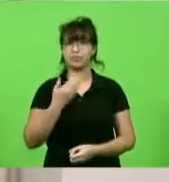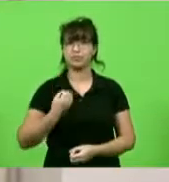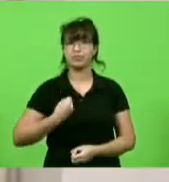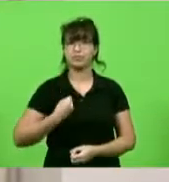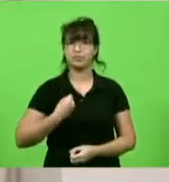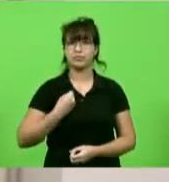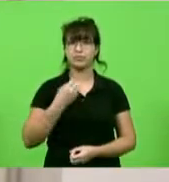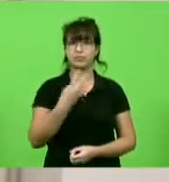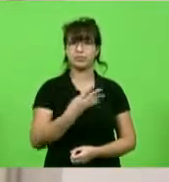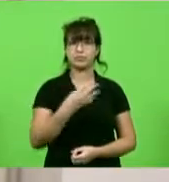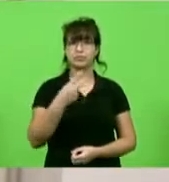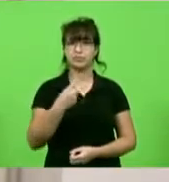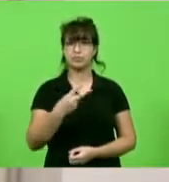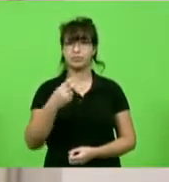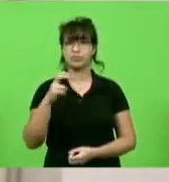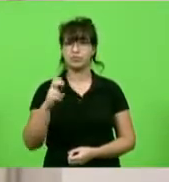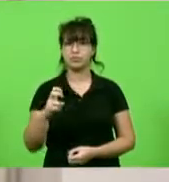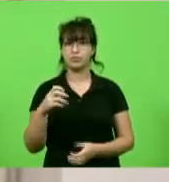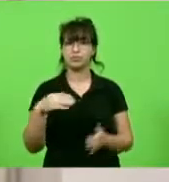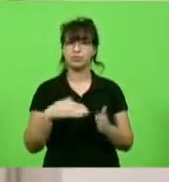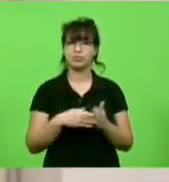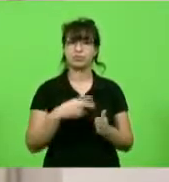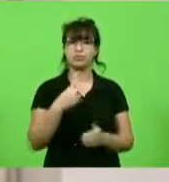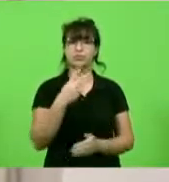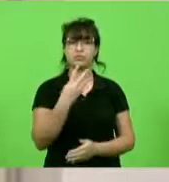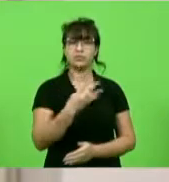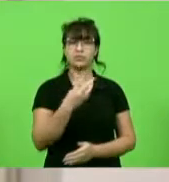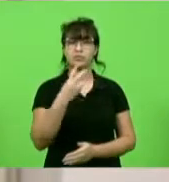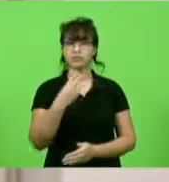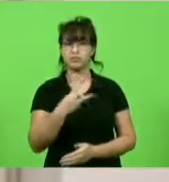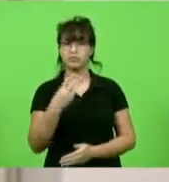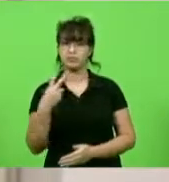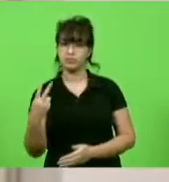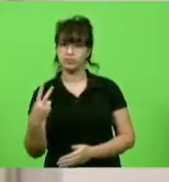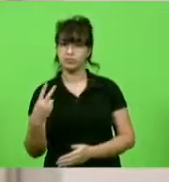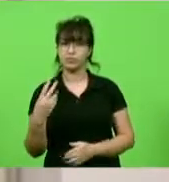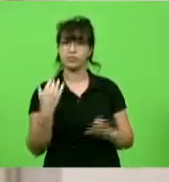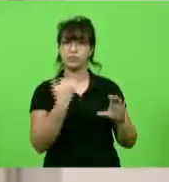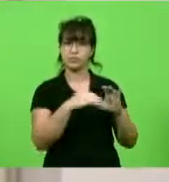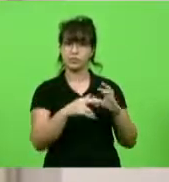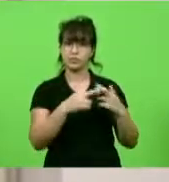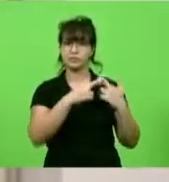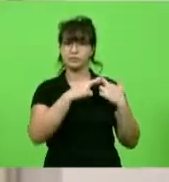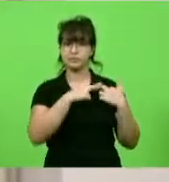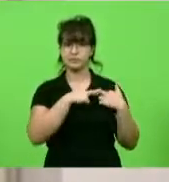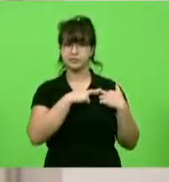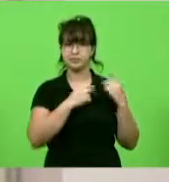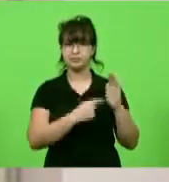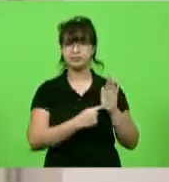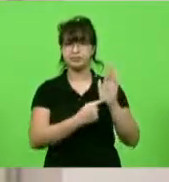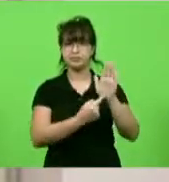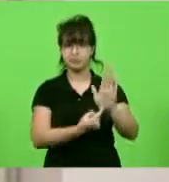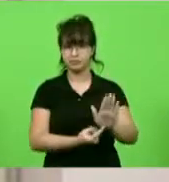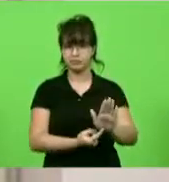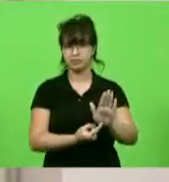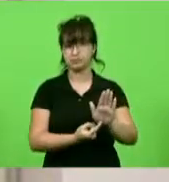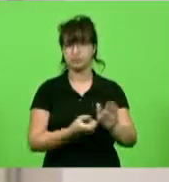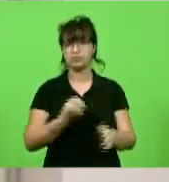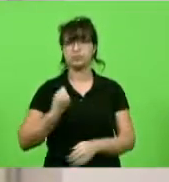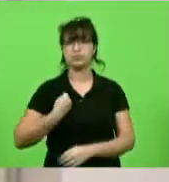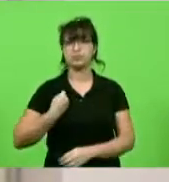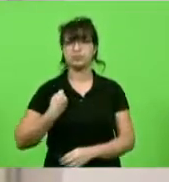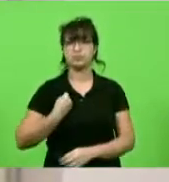425 a 432 e comunicou que encaminhará aos destinatários as indicações números